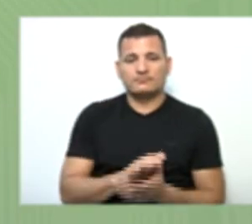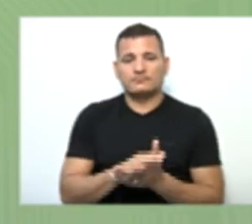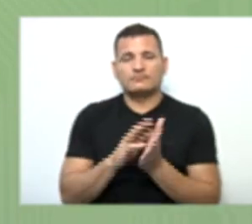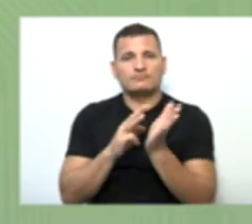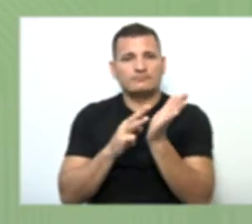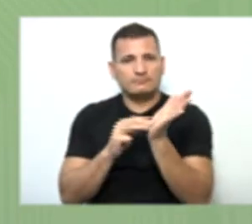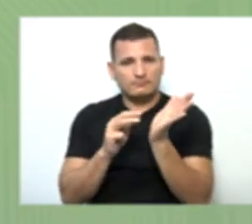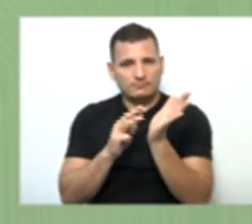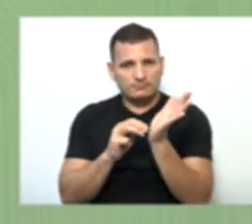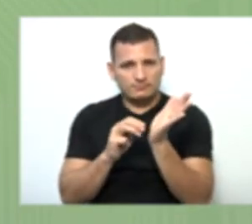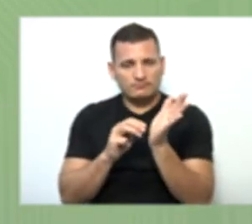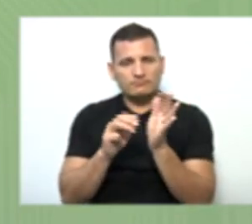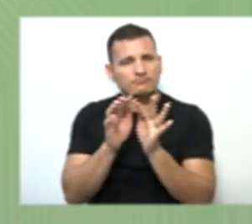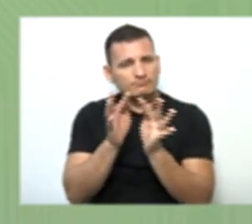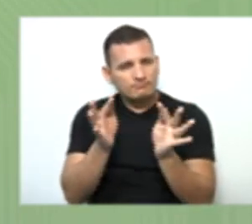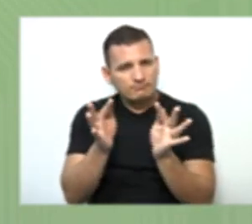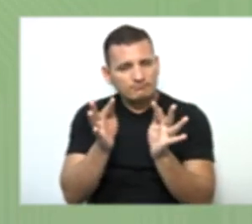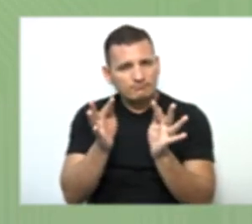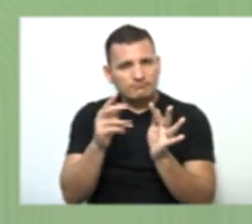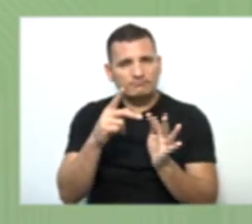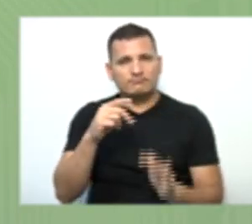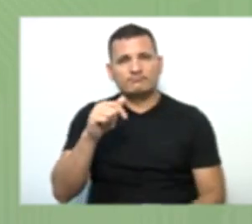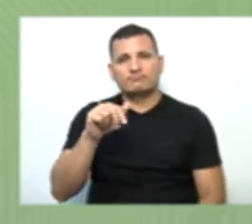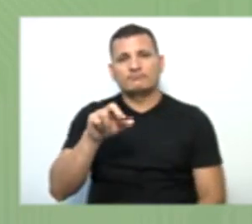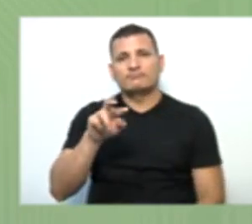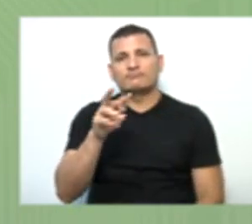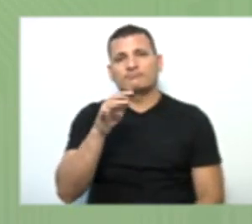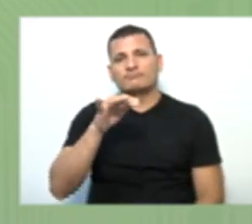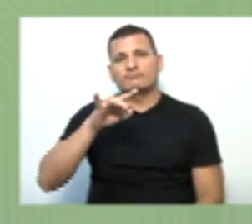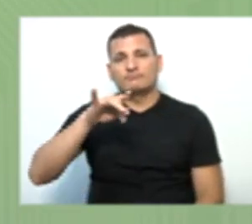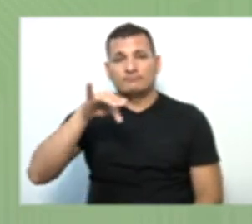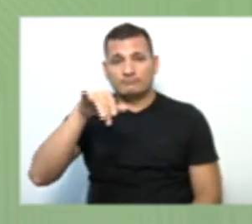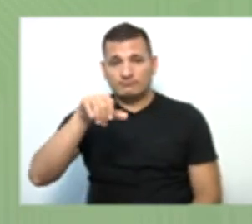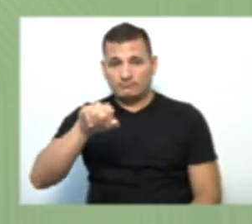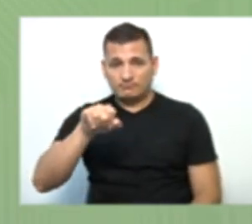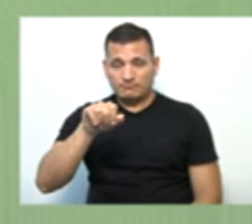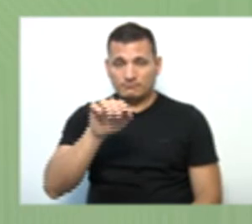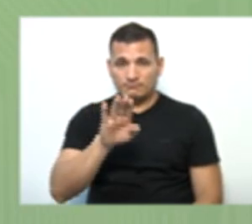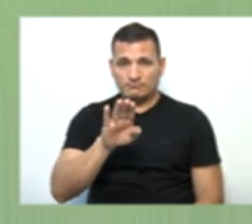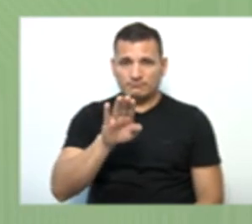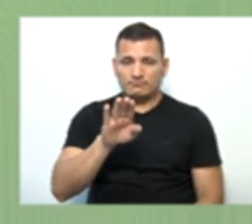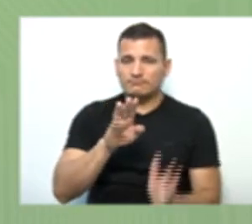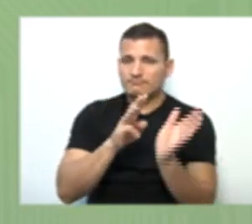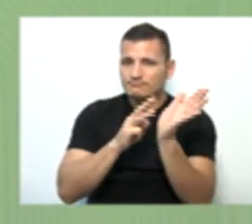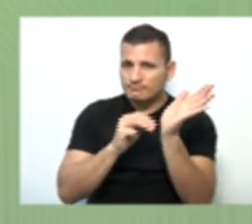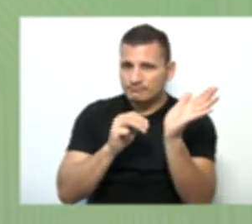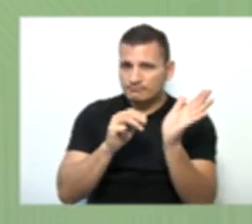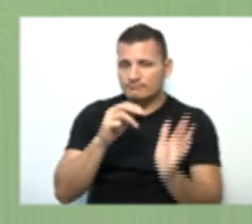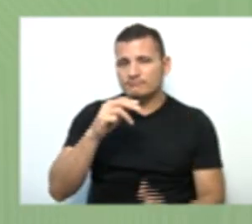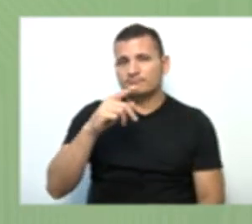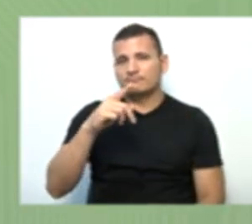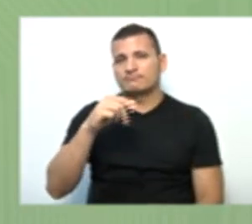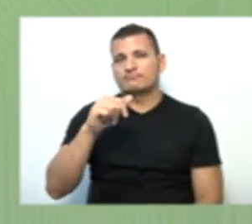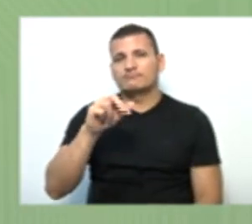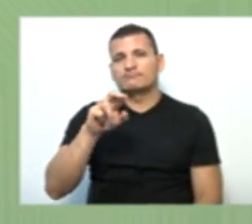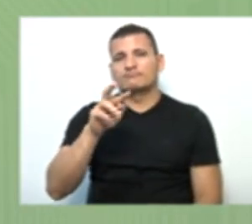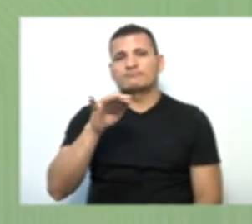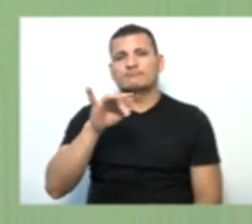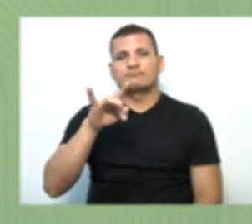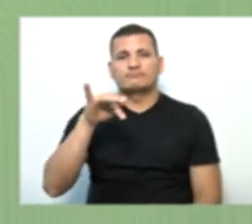partidas simples. Letra B. Método das partidas dobradas. Letra